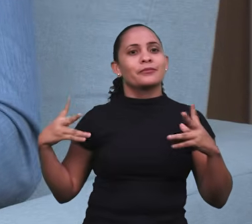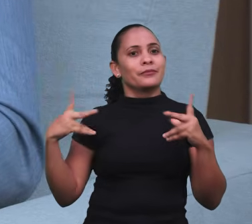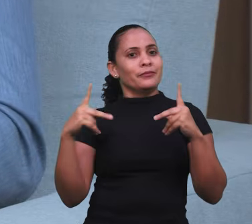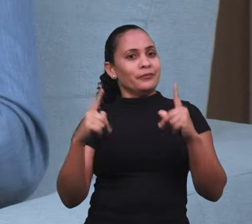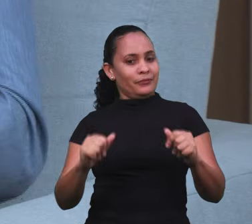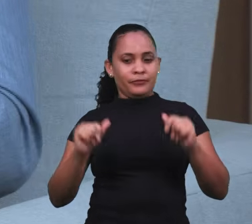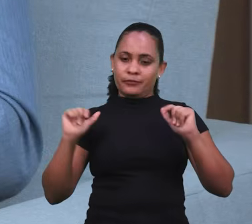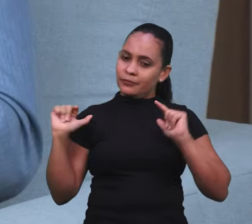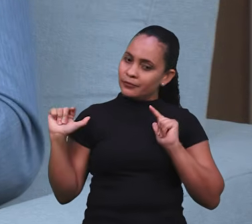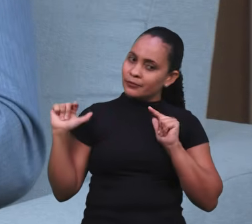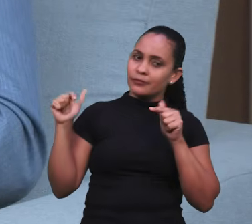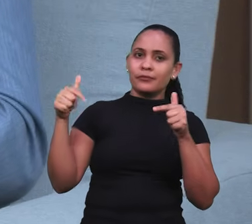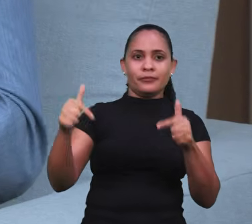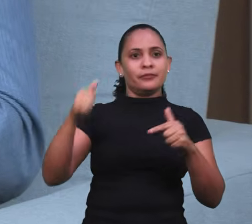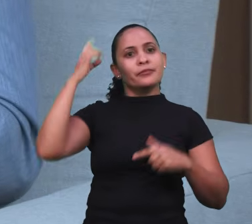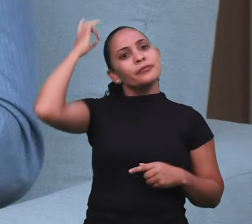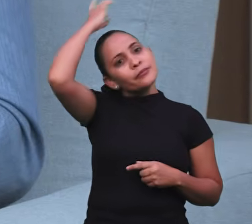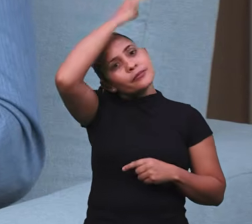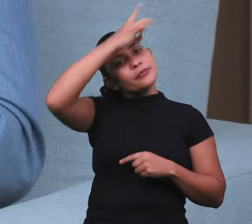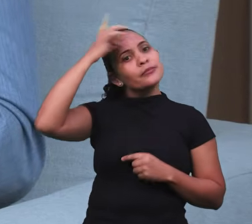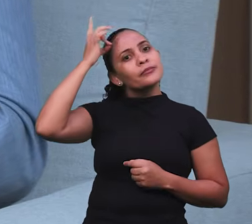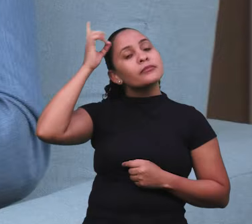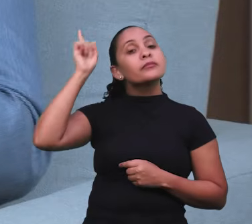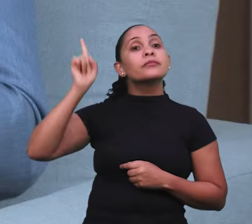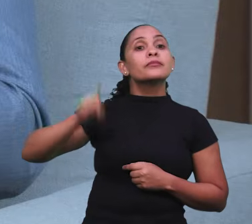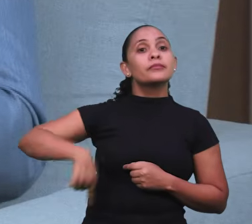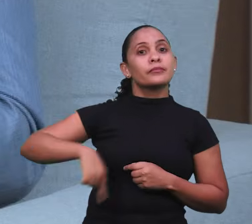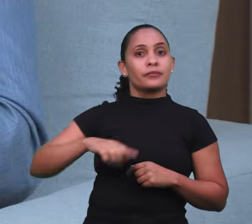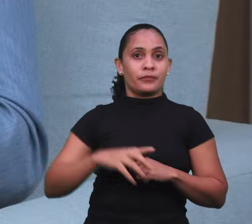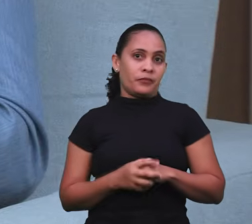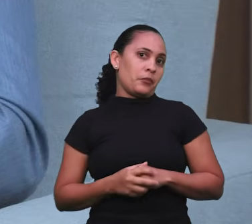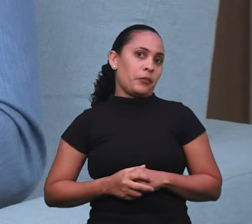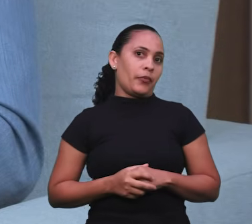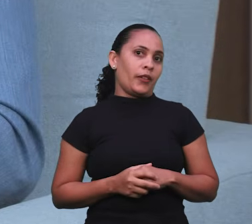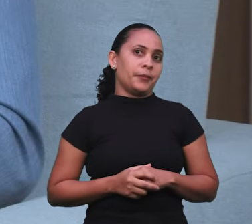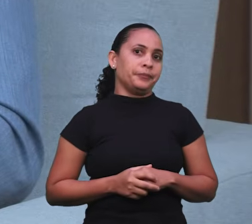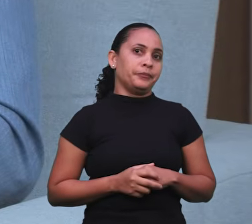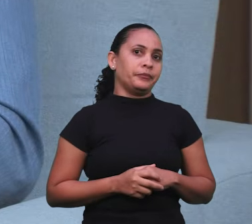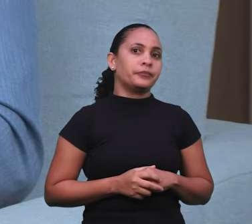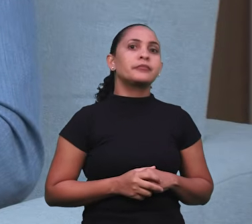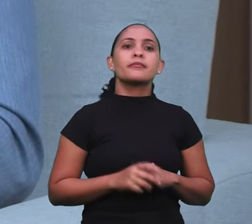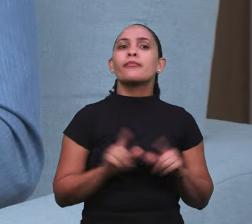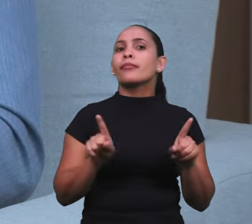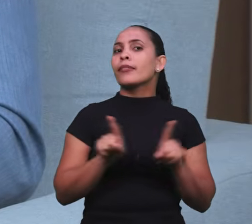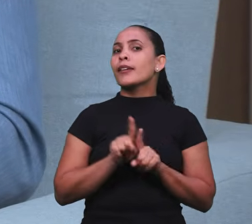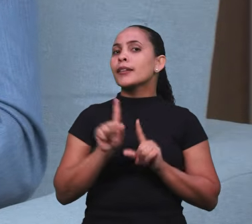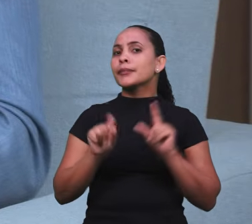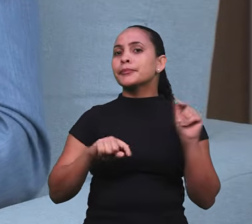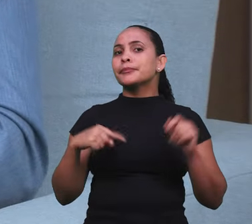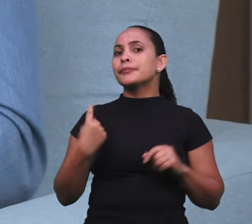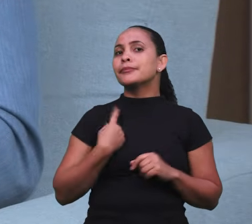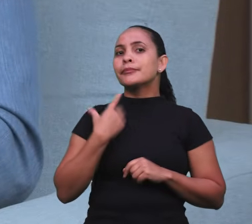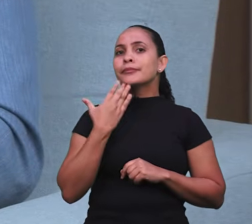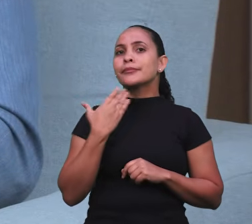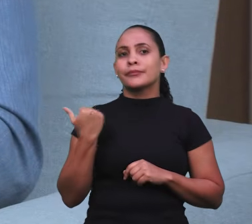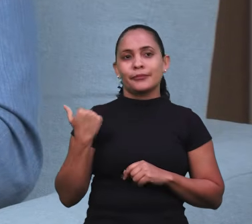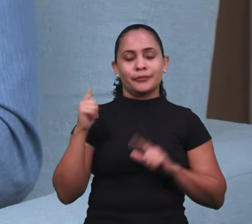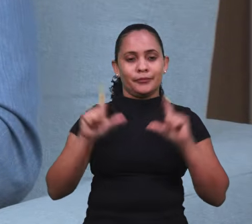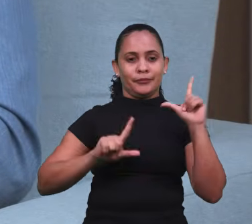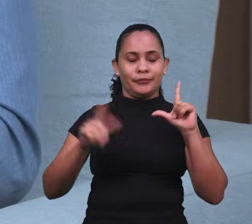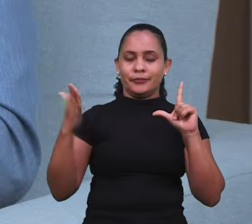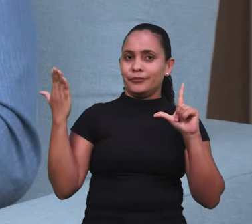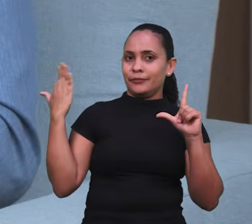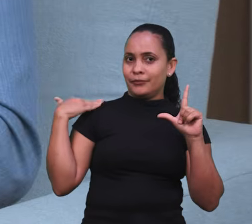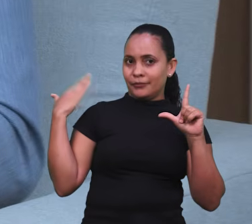faz parte da ação do Espírito Santo, que é da obra. E a obra, nós já citamos em episódios